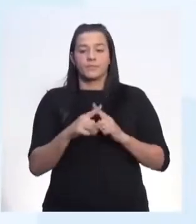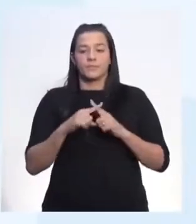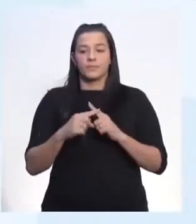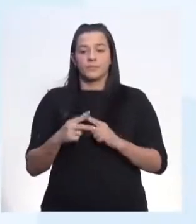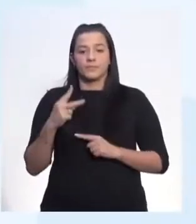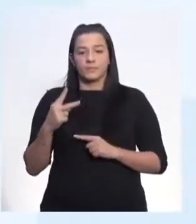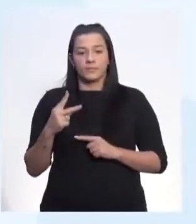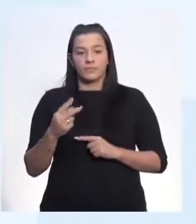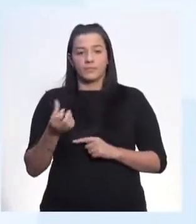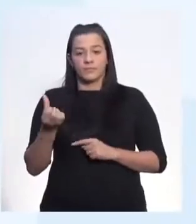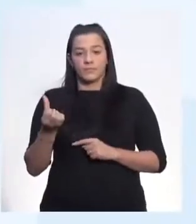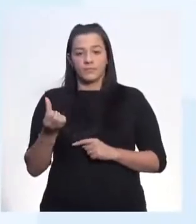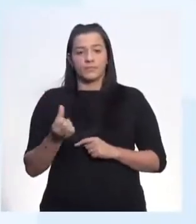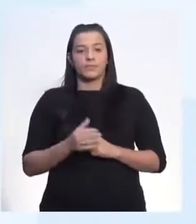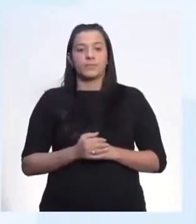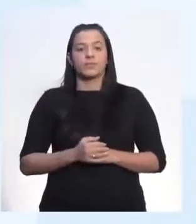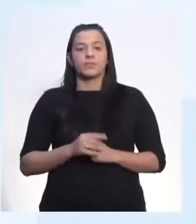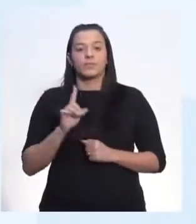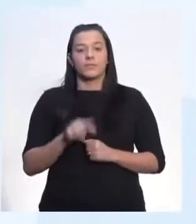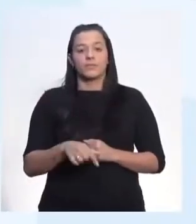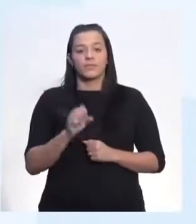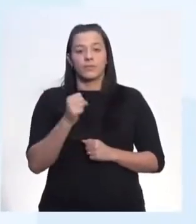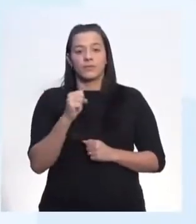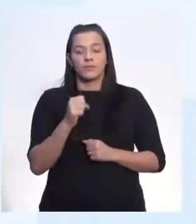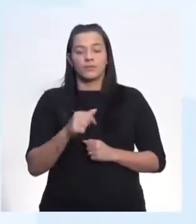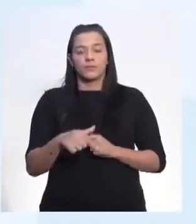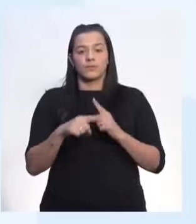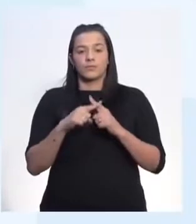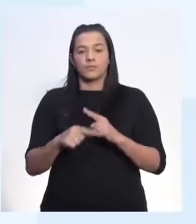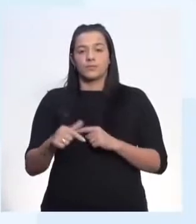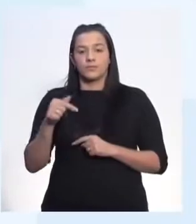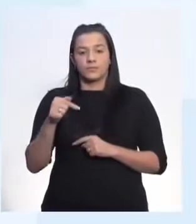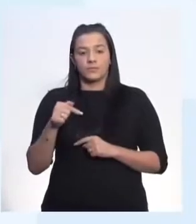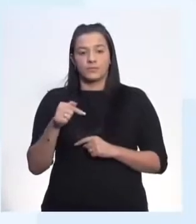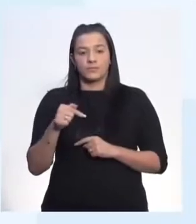corta com 6 e vai sobrar 8 vezes 7,